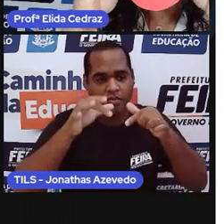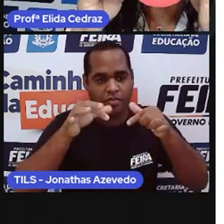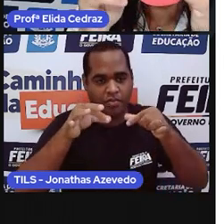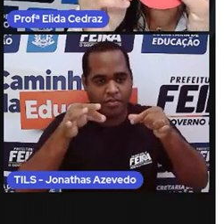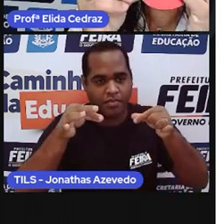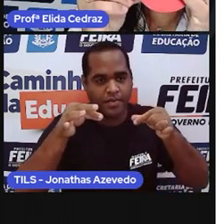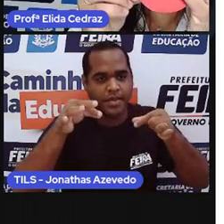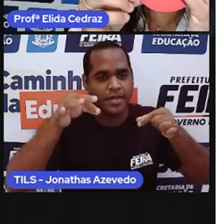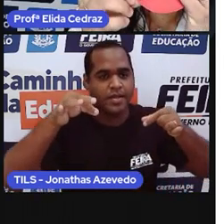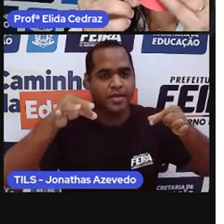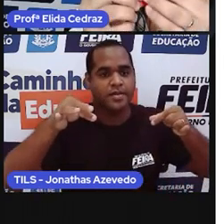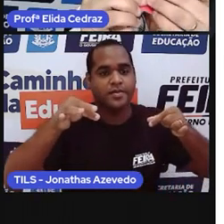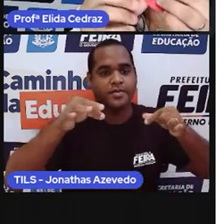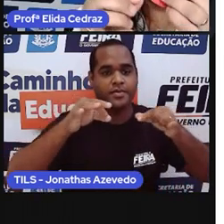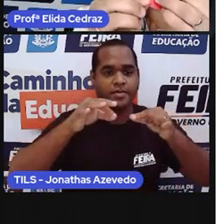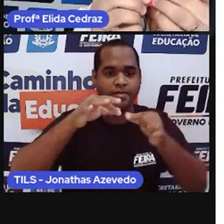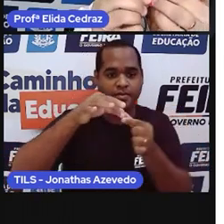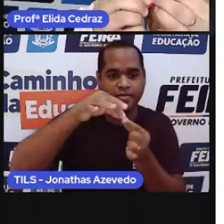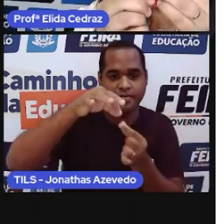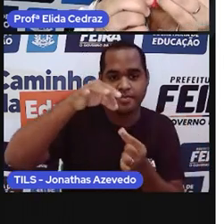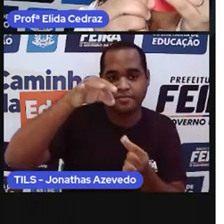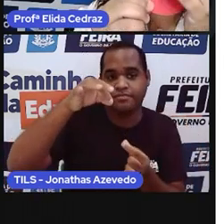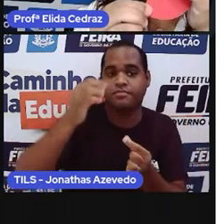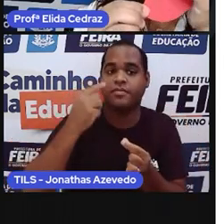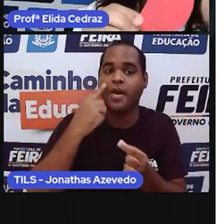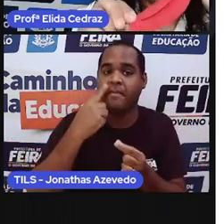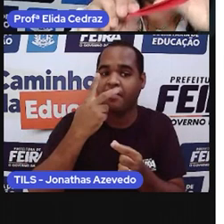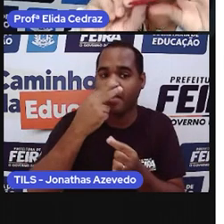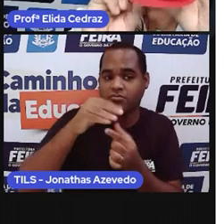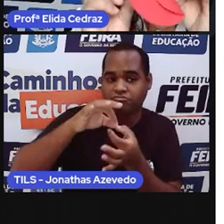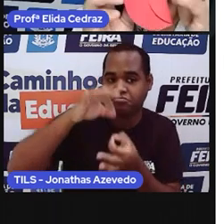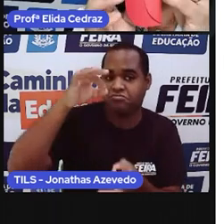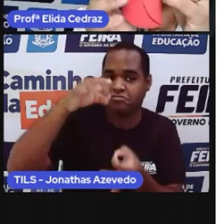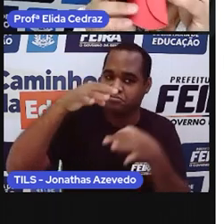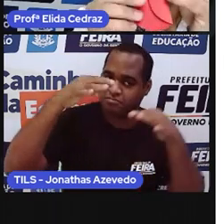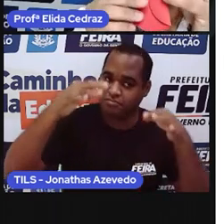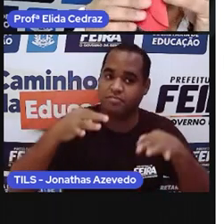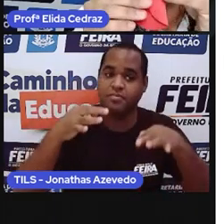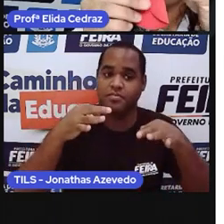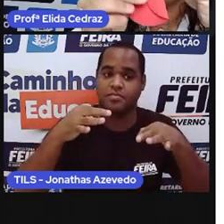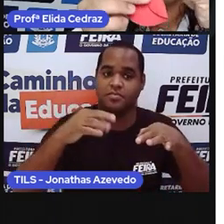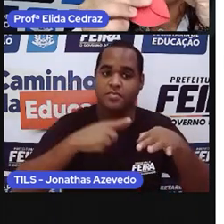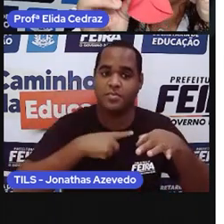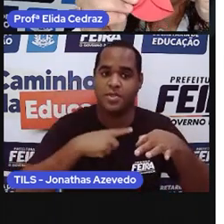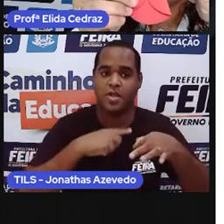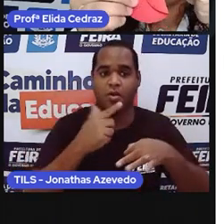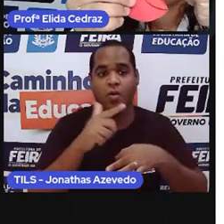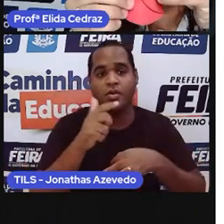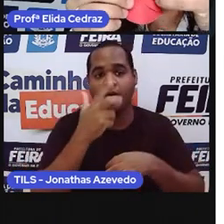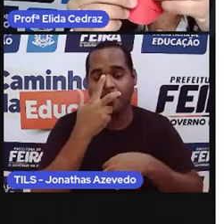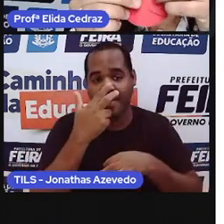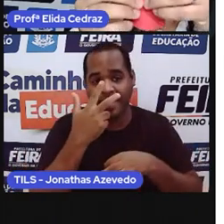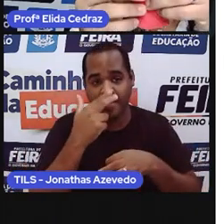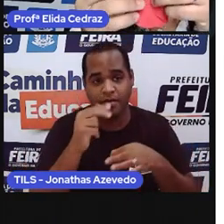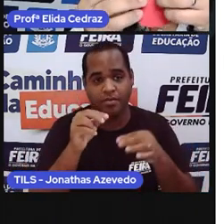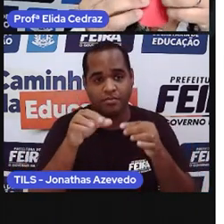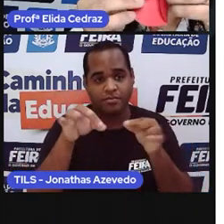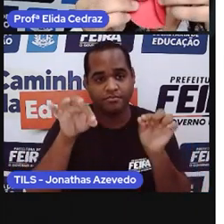olha. Vai ficar um lado estreitinho e um lado assim, olha, tá